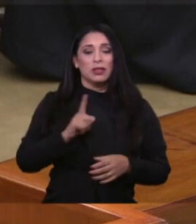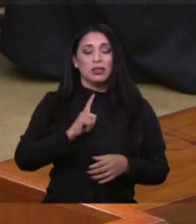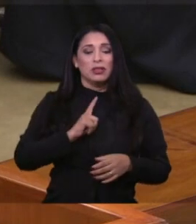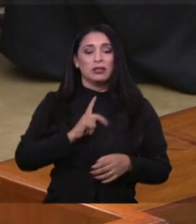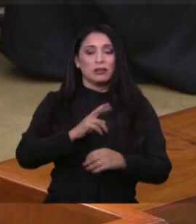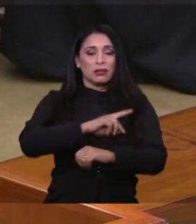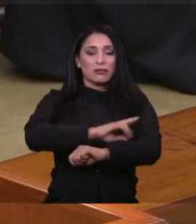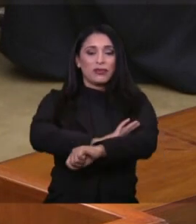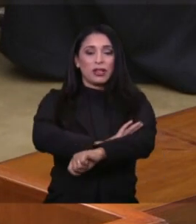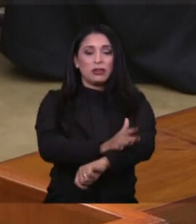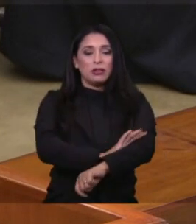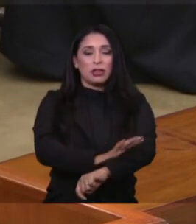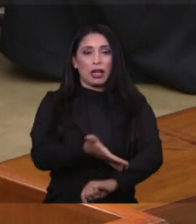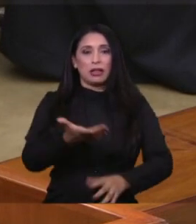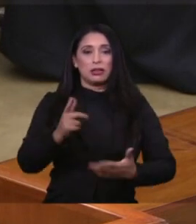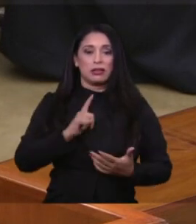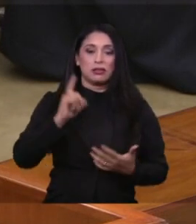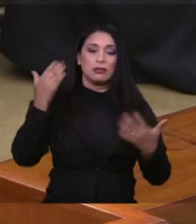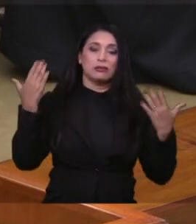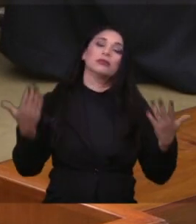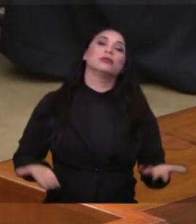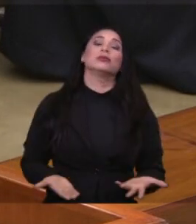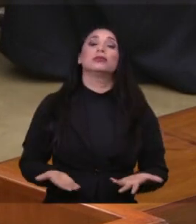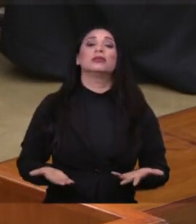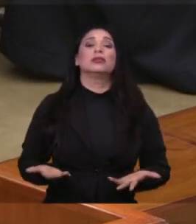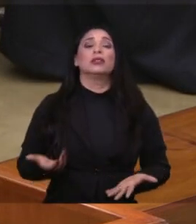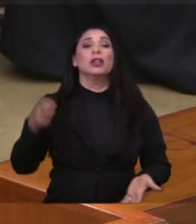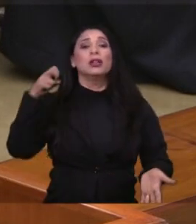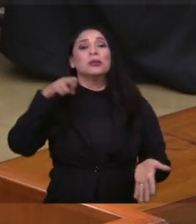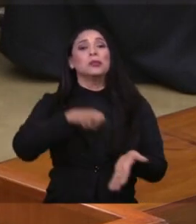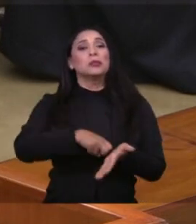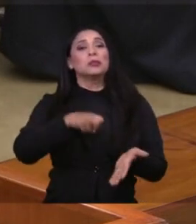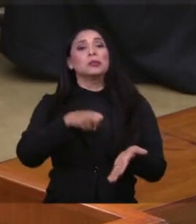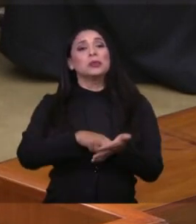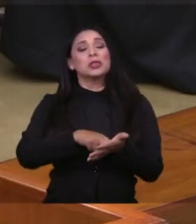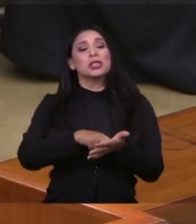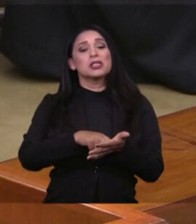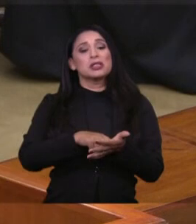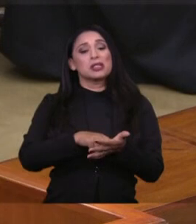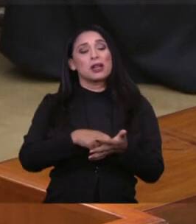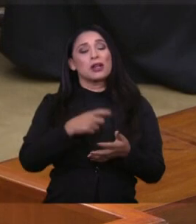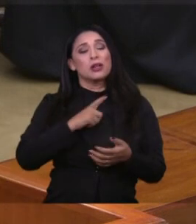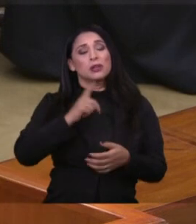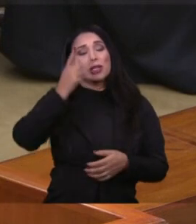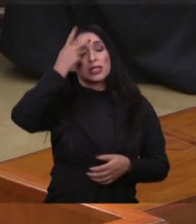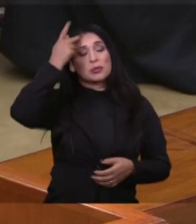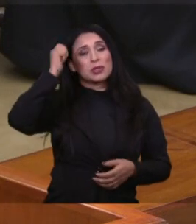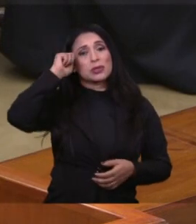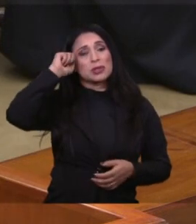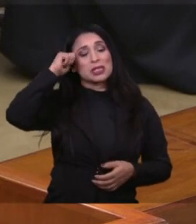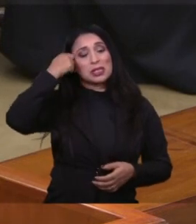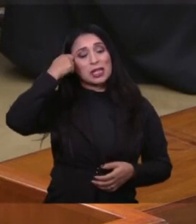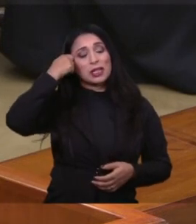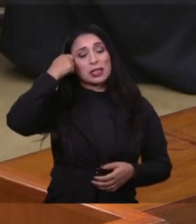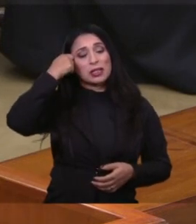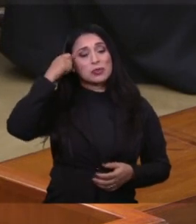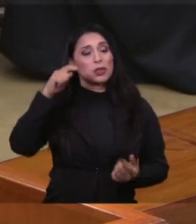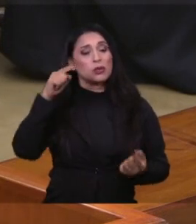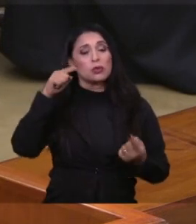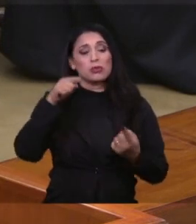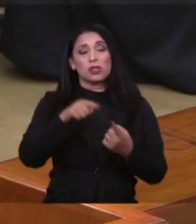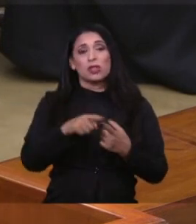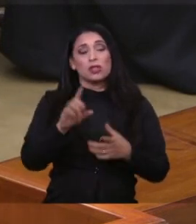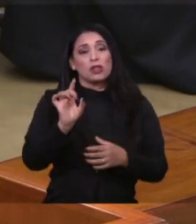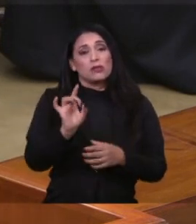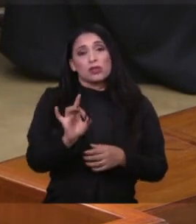Racismo estrutural, excelências, significa a punição das pessoas negras pelo fato de